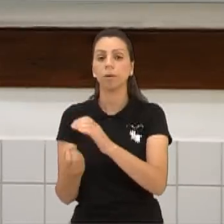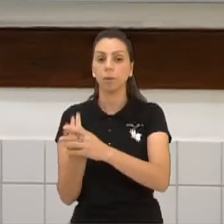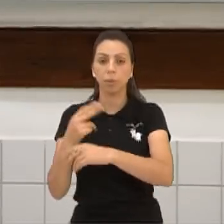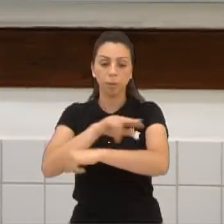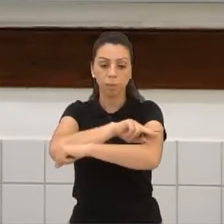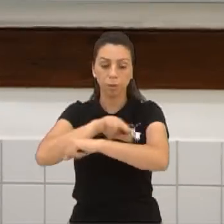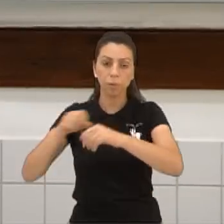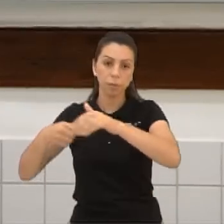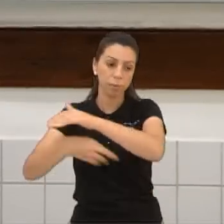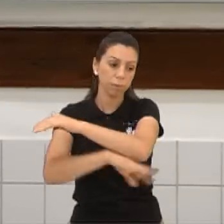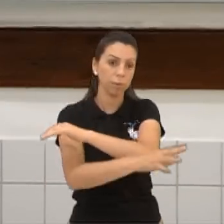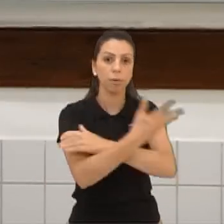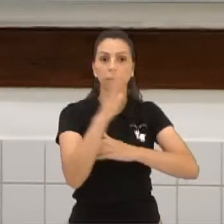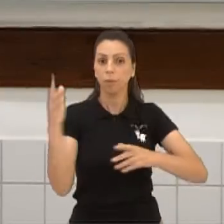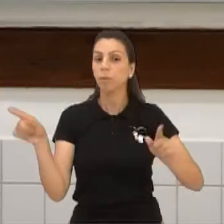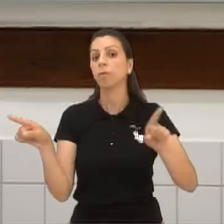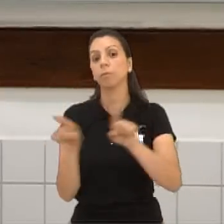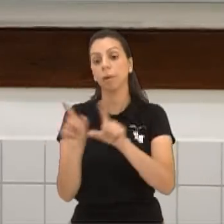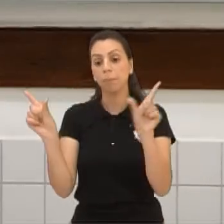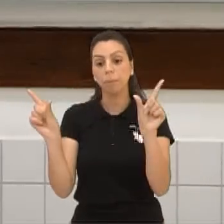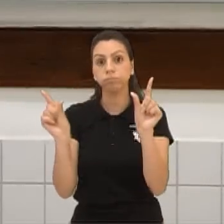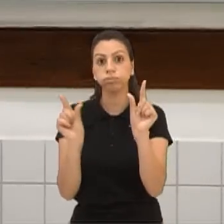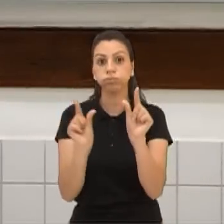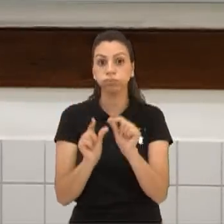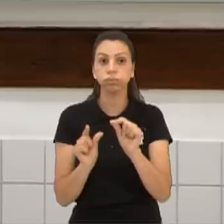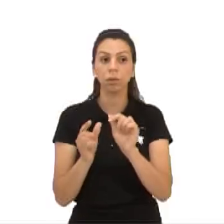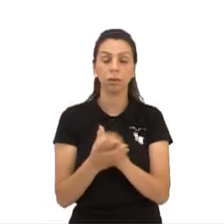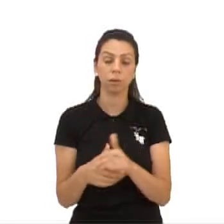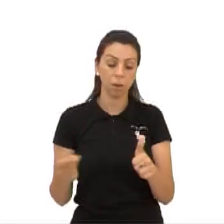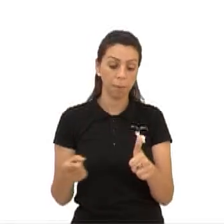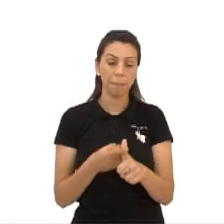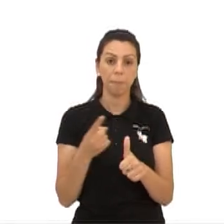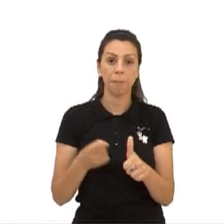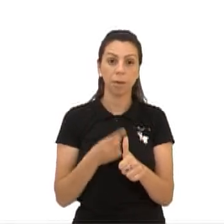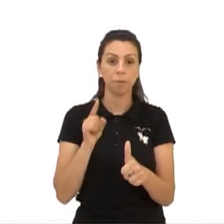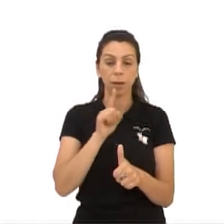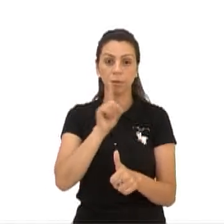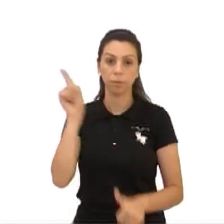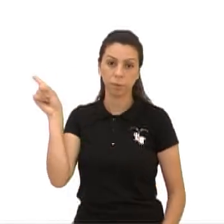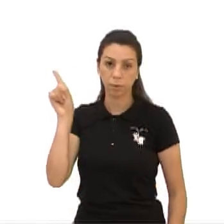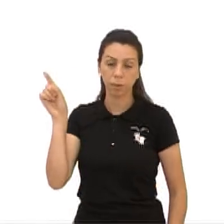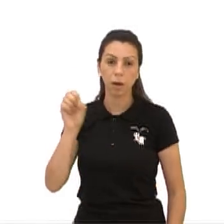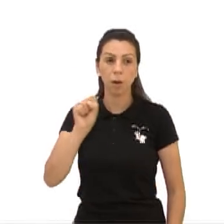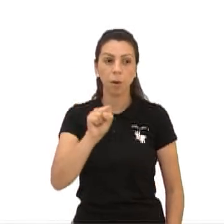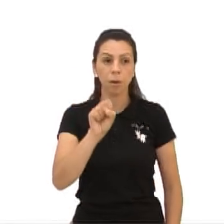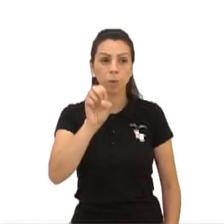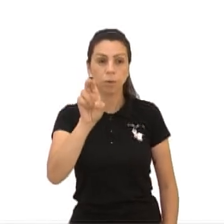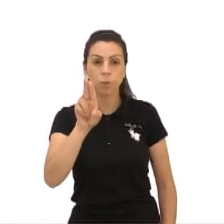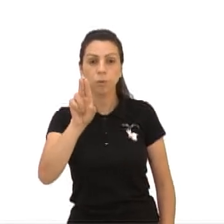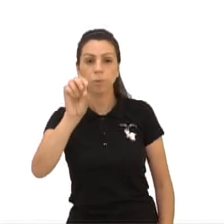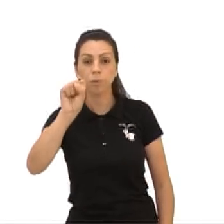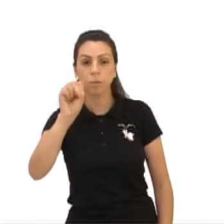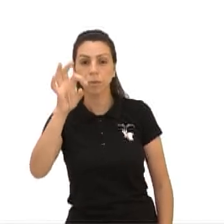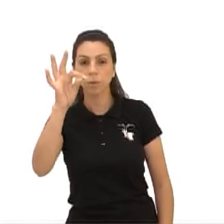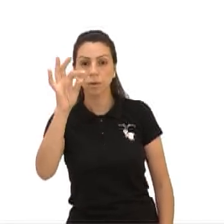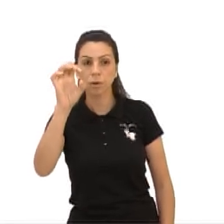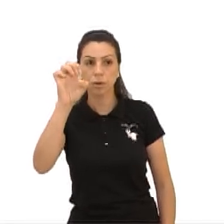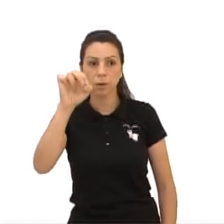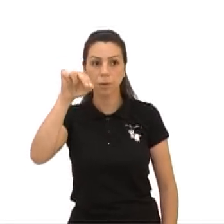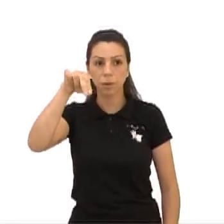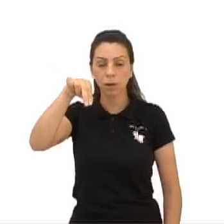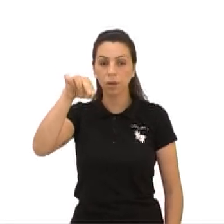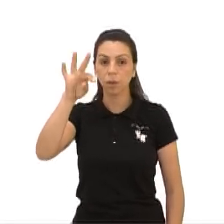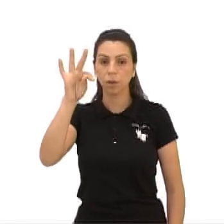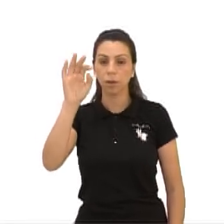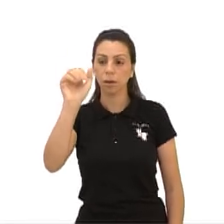biodiversidade. Entre eles, eu trago aqui primeiro, sustentabilidade. Esse termo aqui, por favor, vocês que ainda não, aqueles que